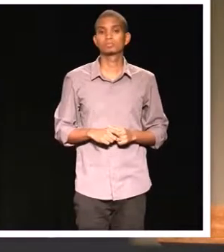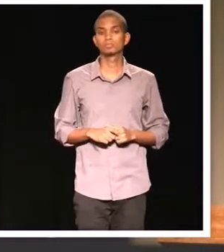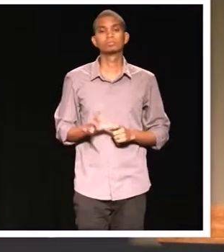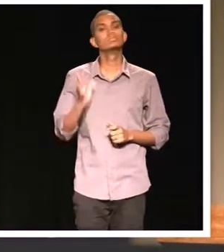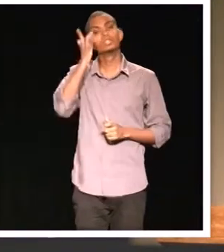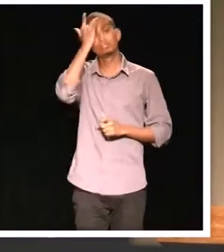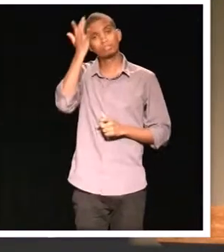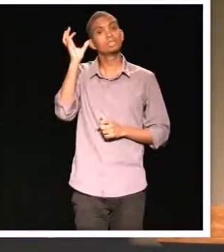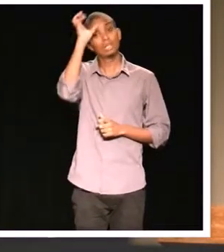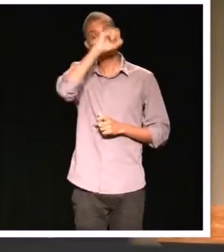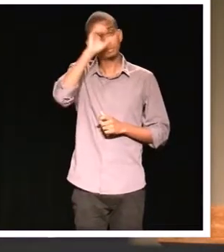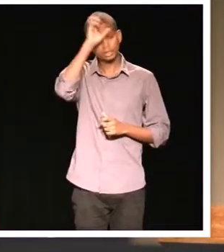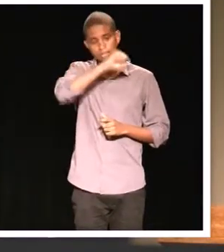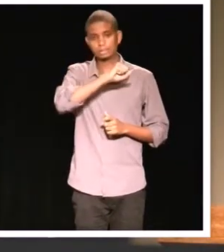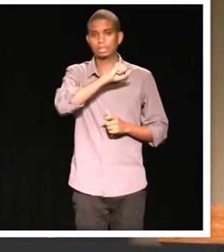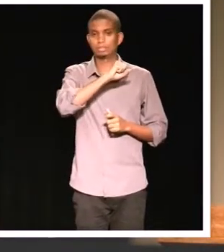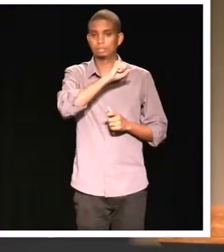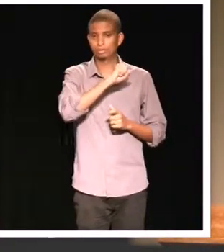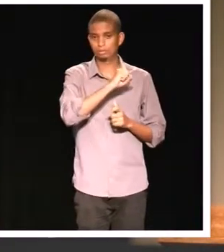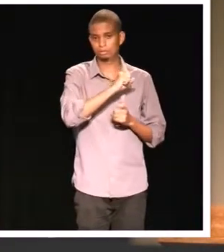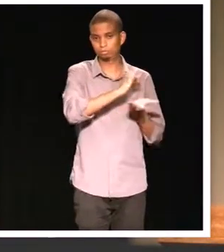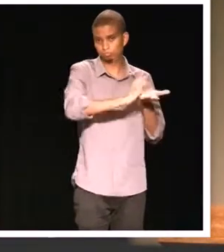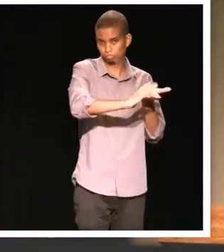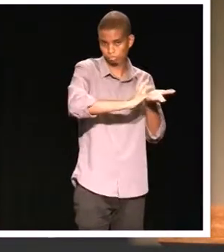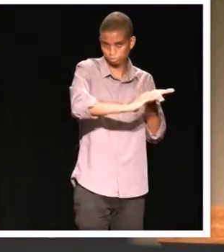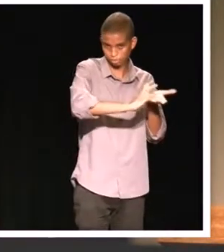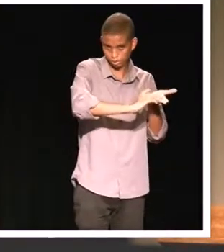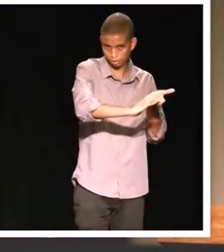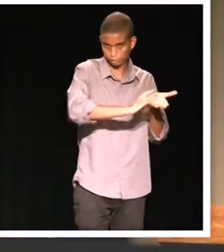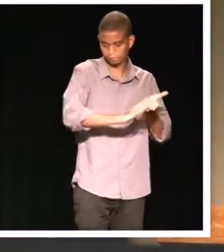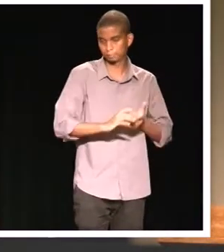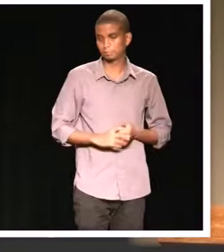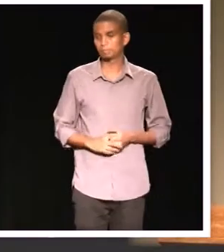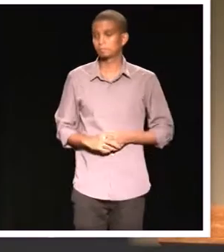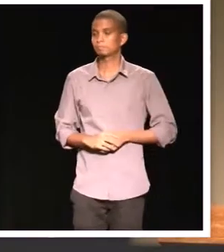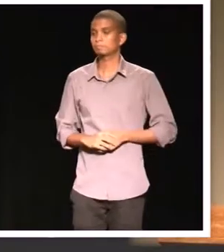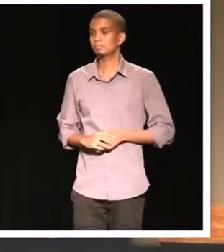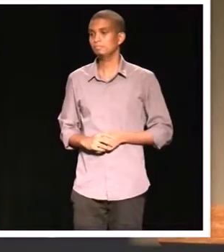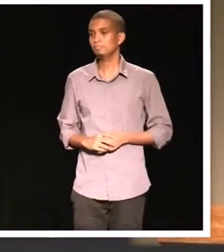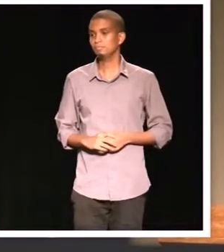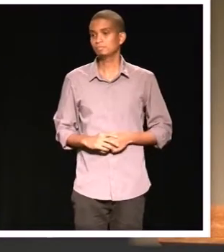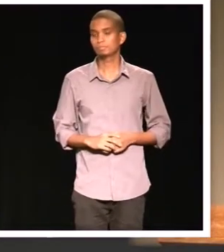facilitação do aprendizado de braille. Vamos deixar ali.